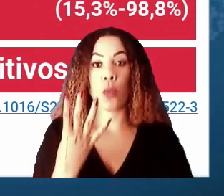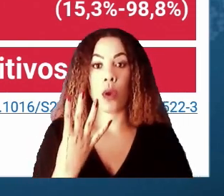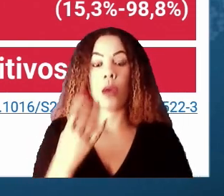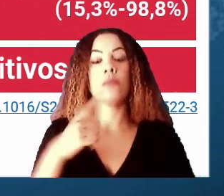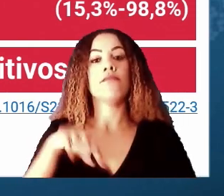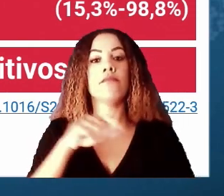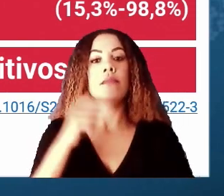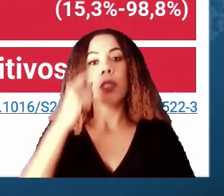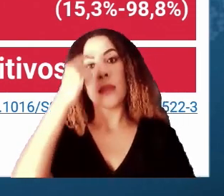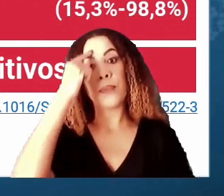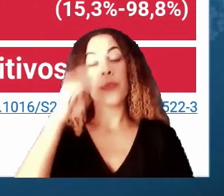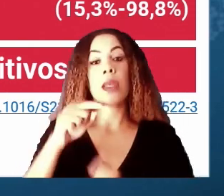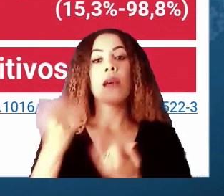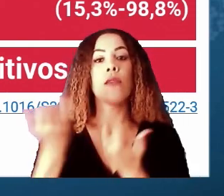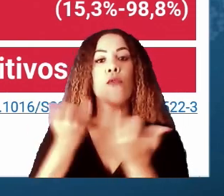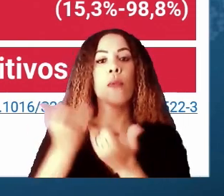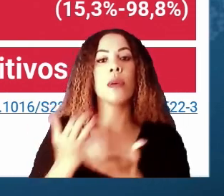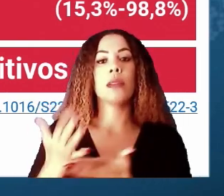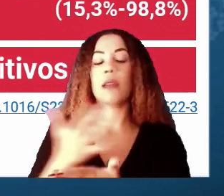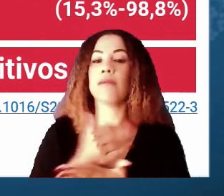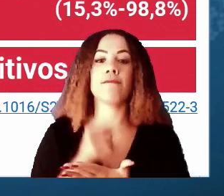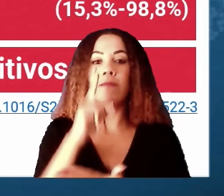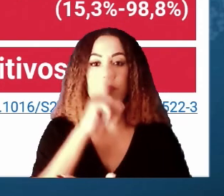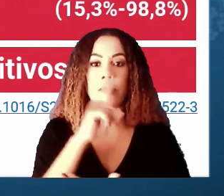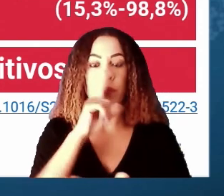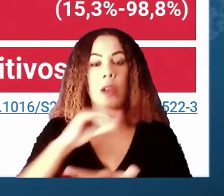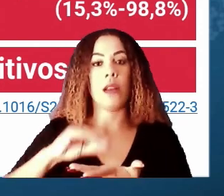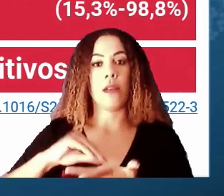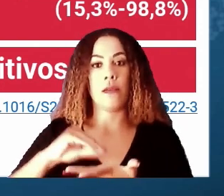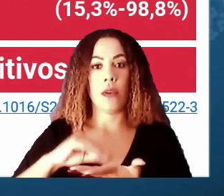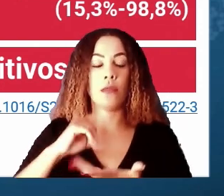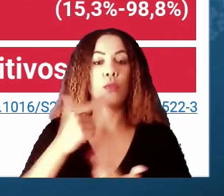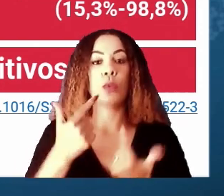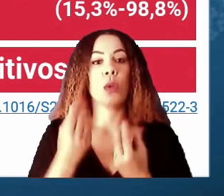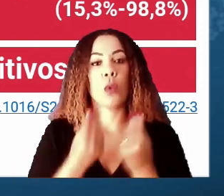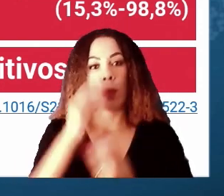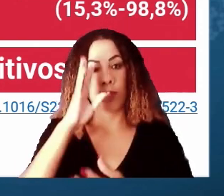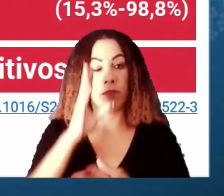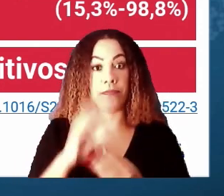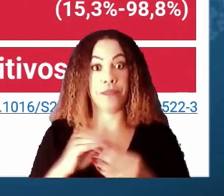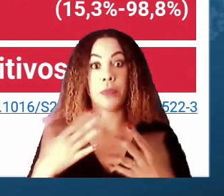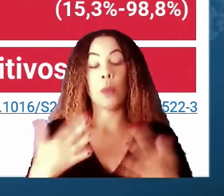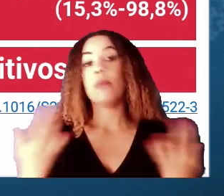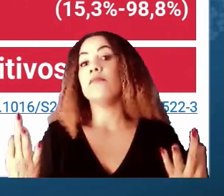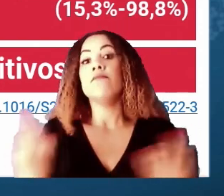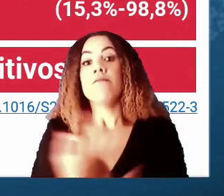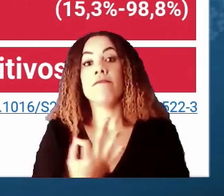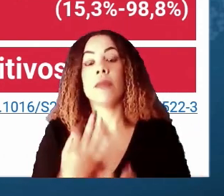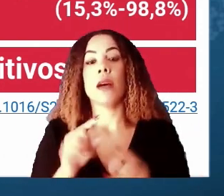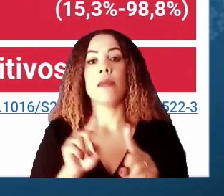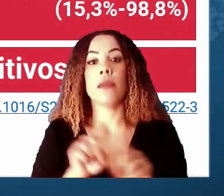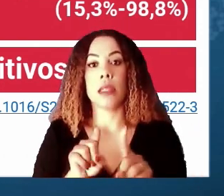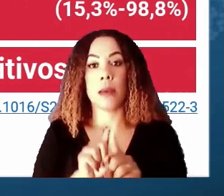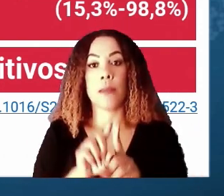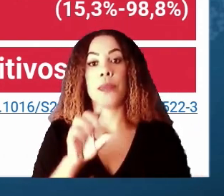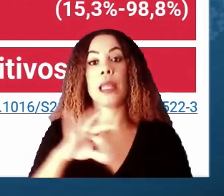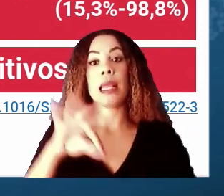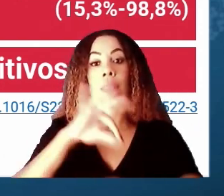são insuficientes para conclusões. E aí uma eficácia também para dengue grave